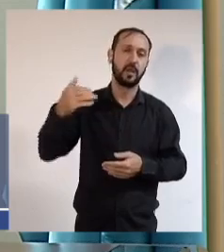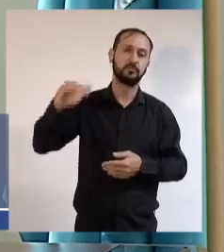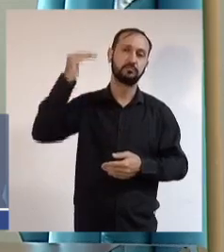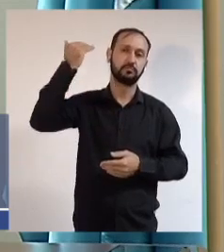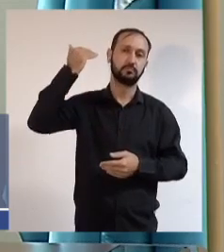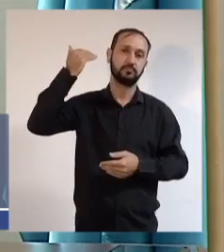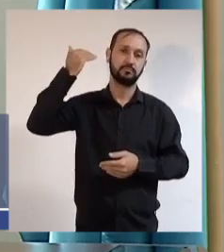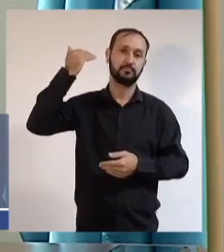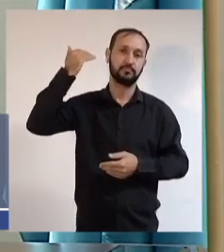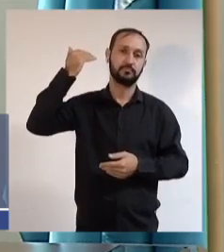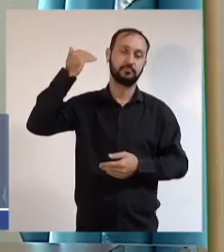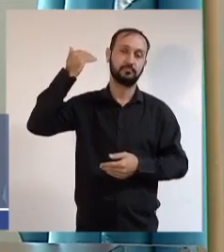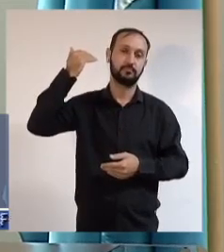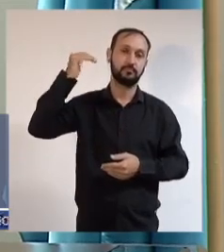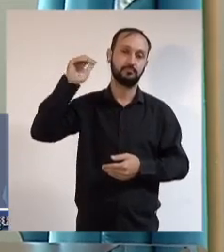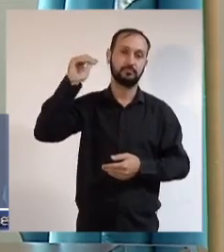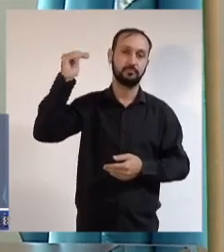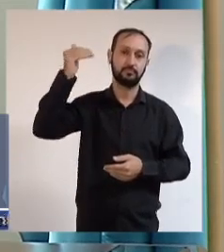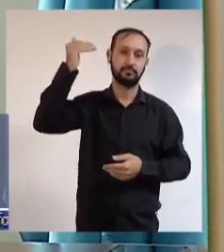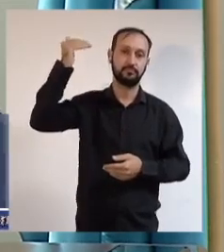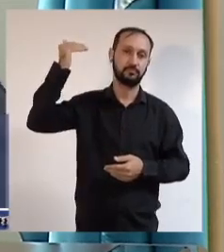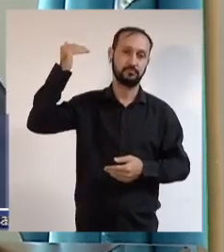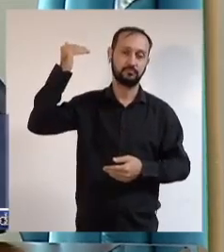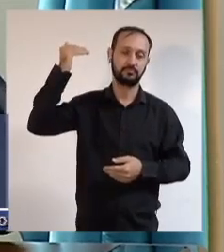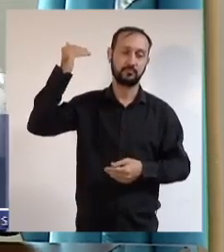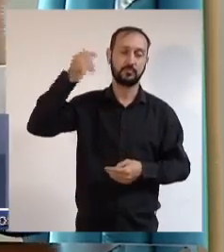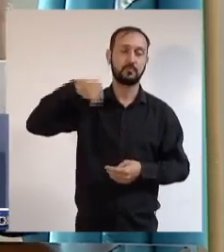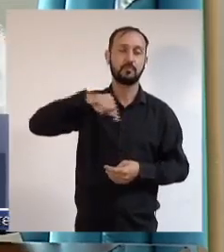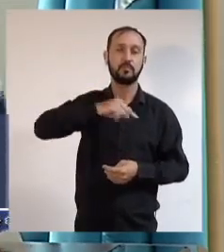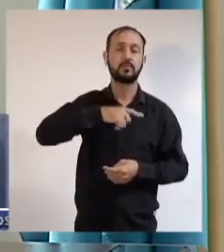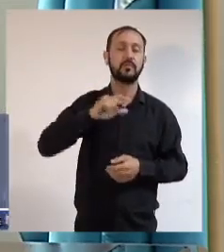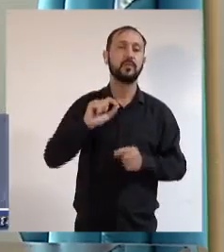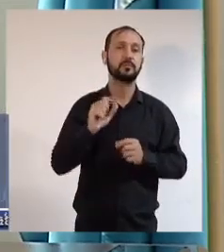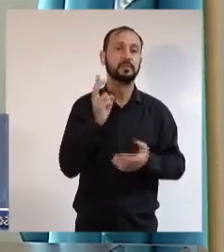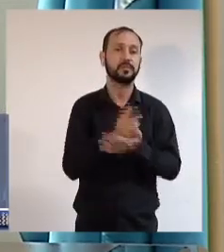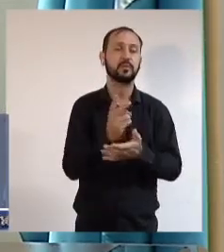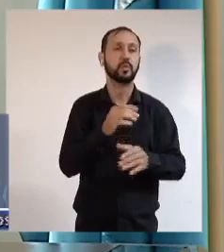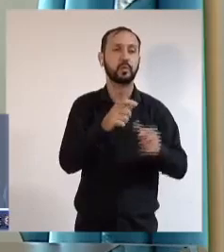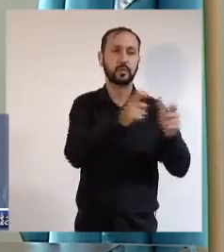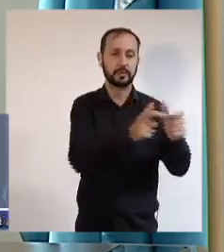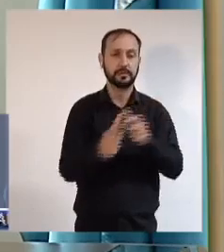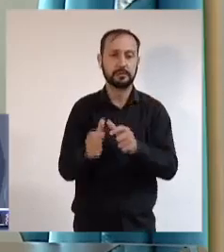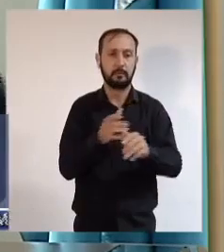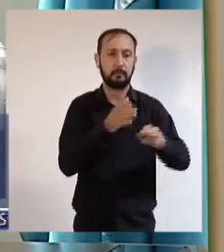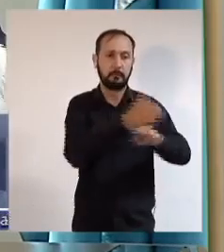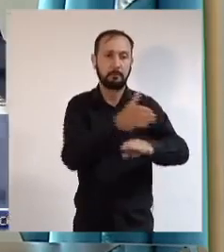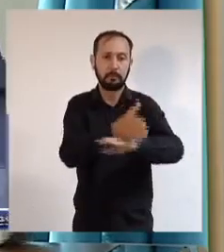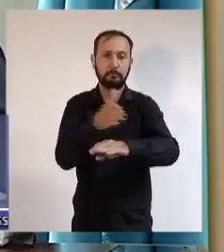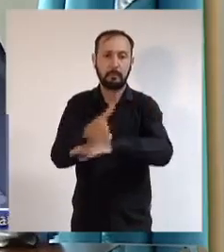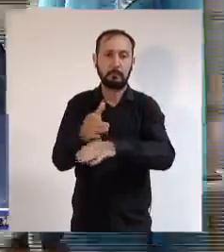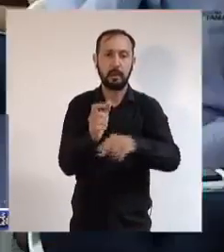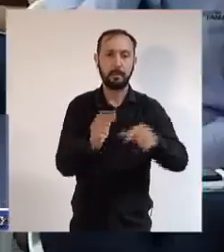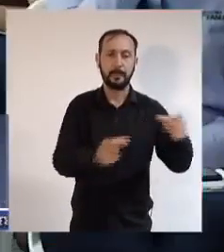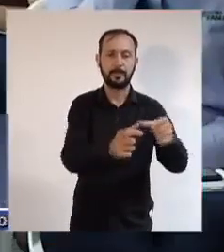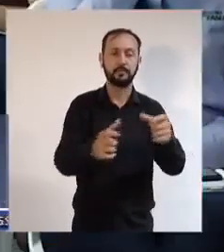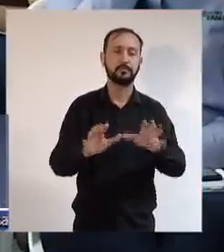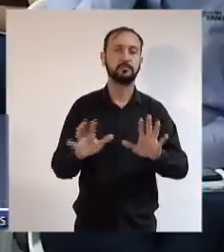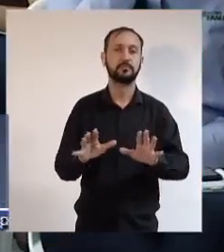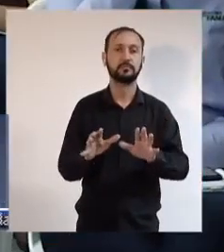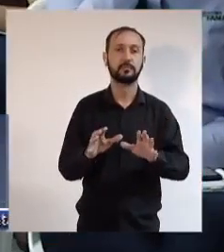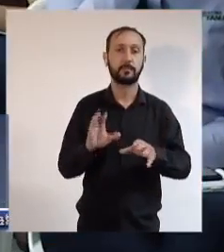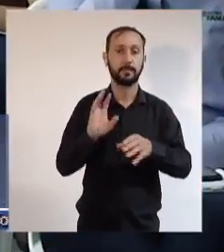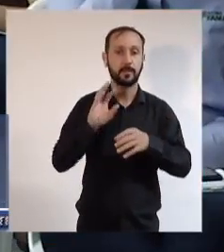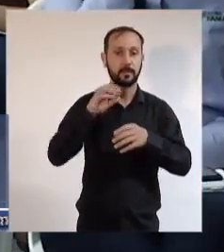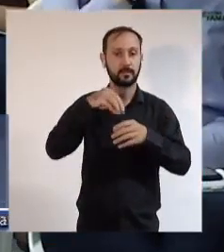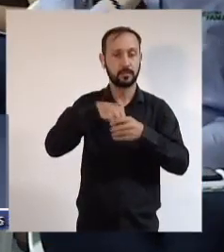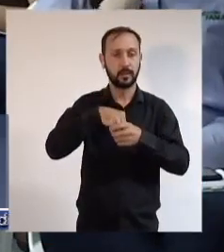para isso nós não vamos atacar em todos os lugares nós vamos fazer isso no